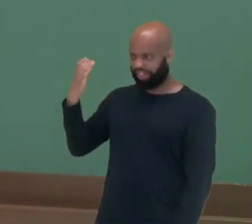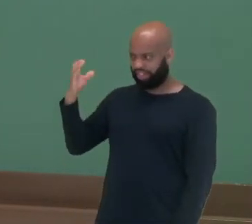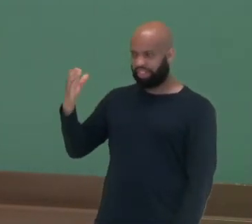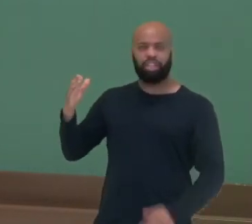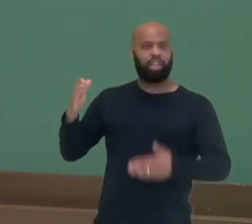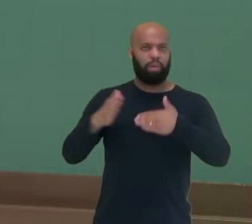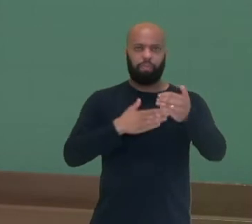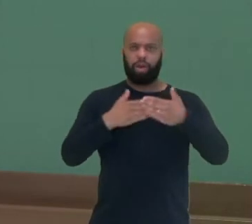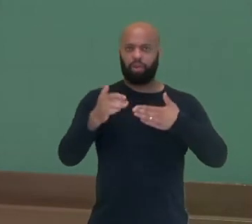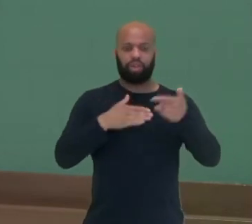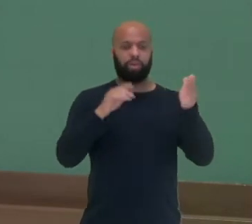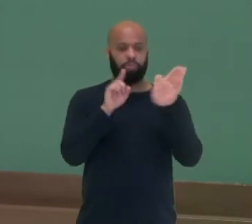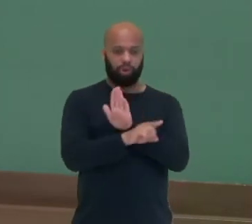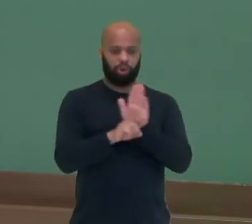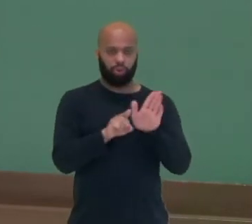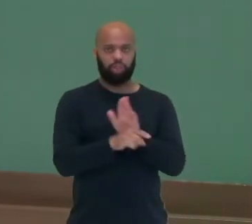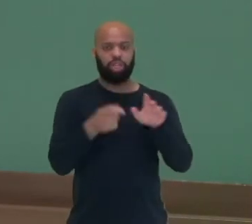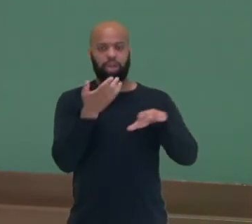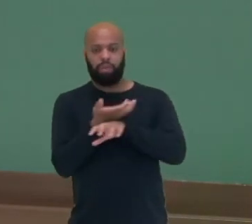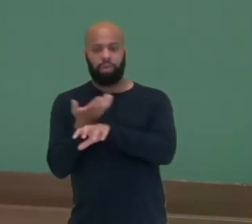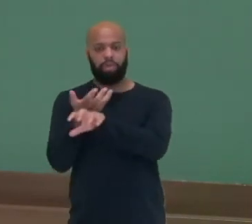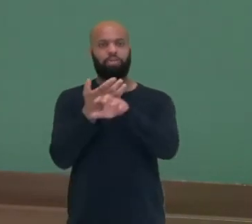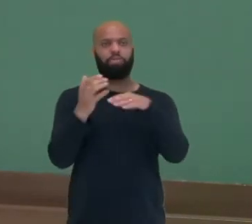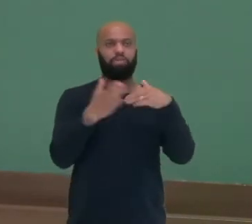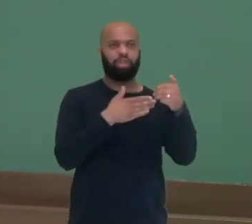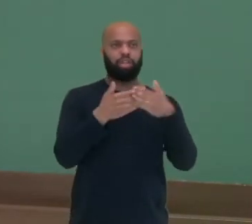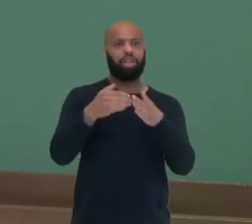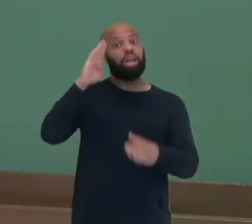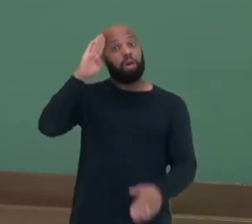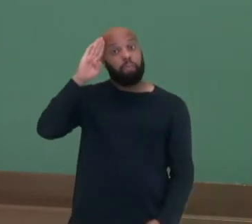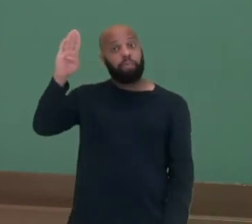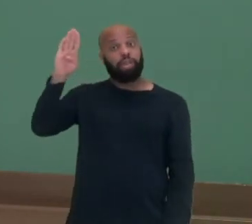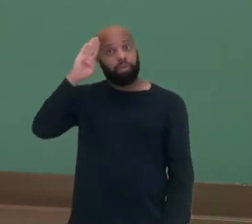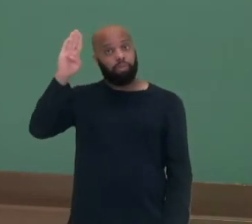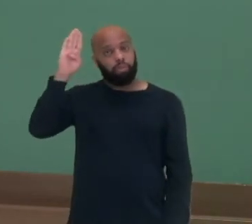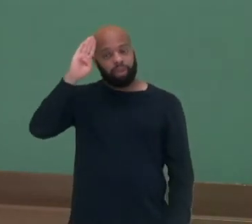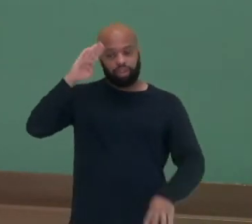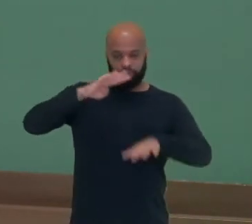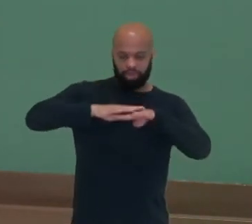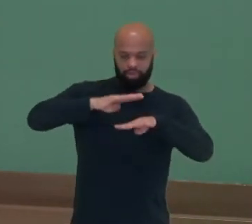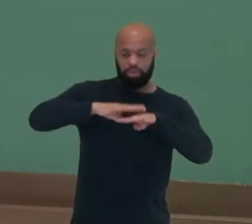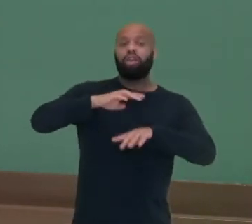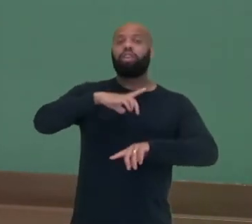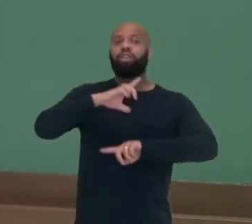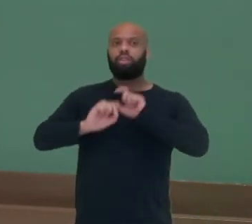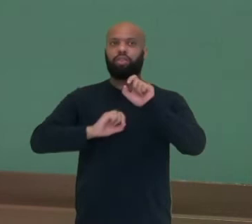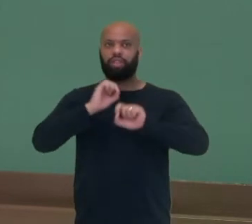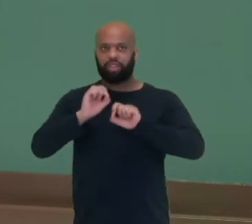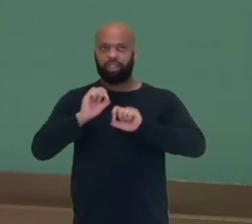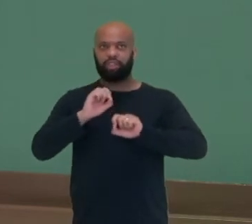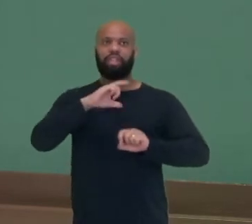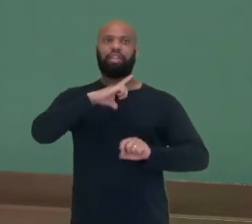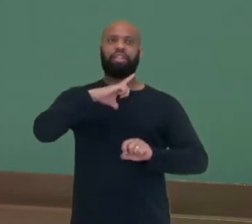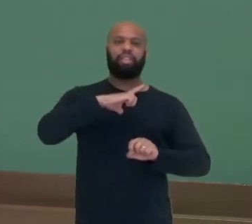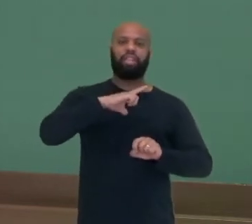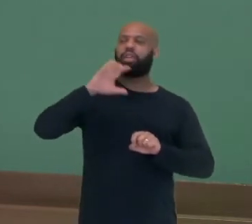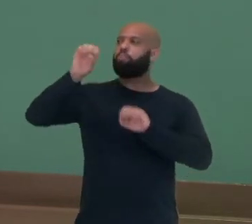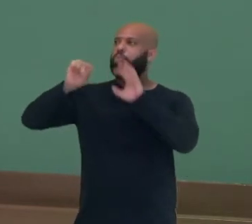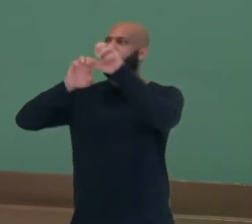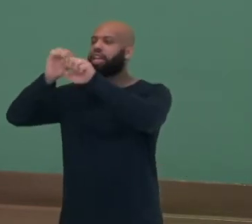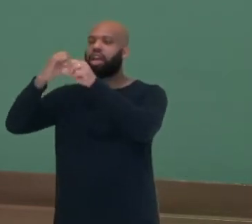Qualquer pergunta em qualquer disciplina, principalmente em matemática, onde nós temos que retirar